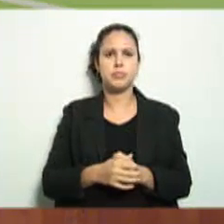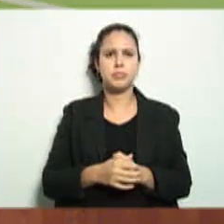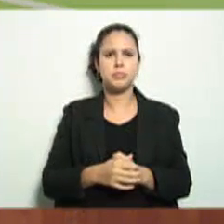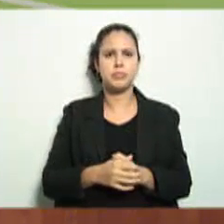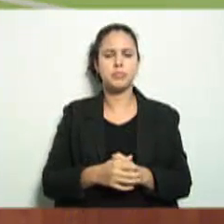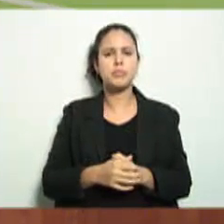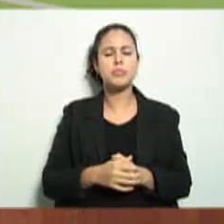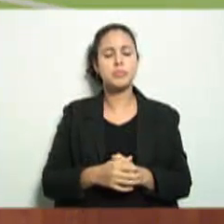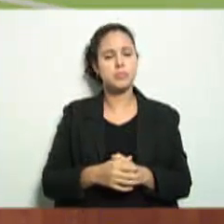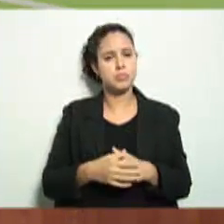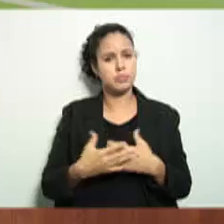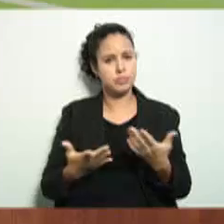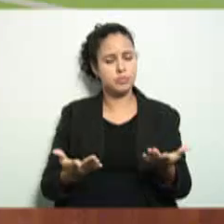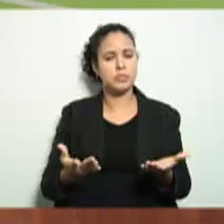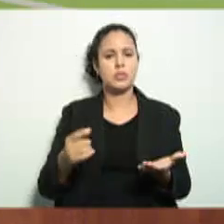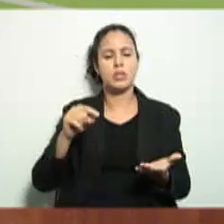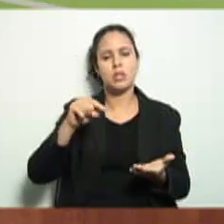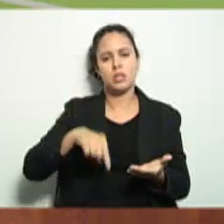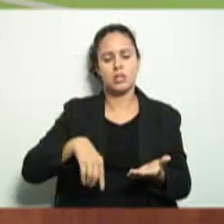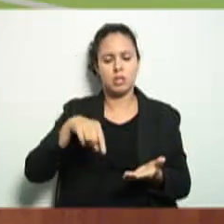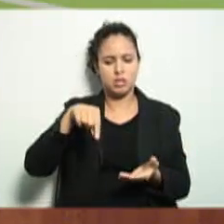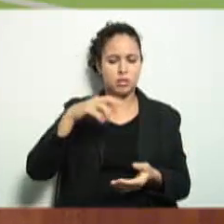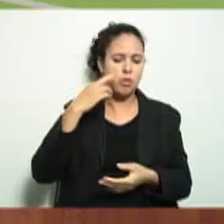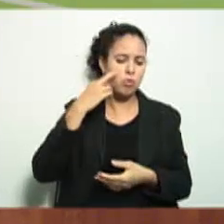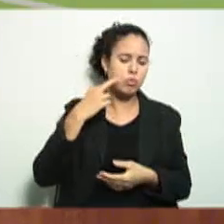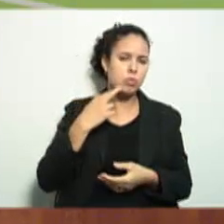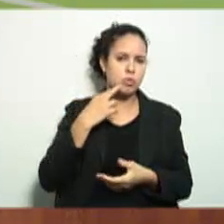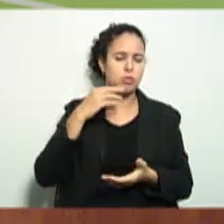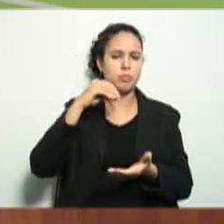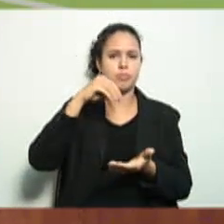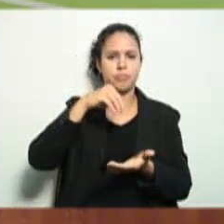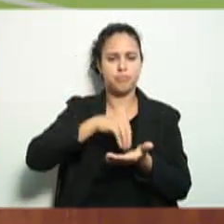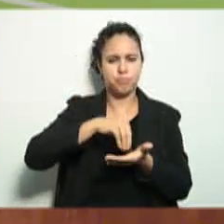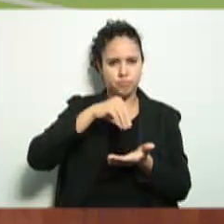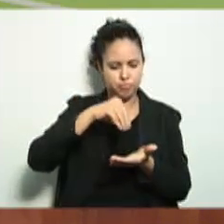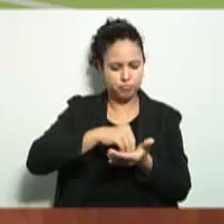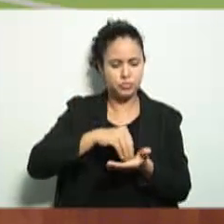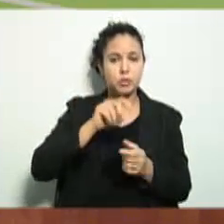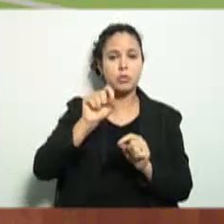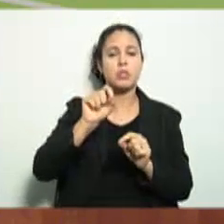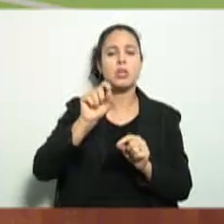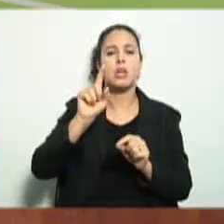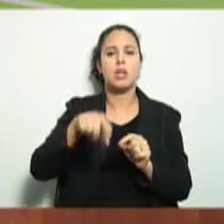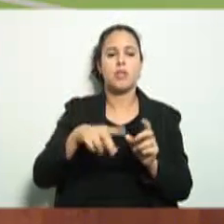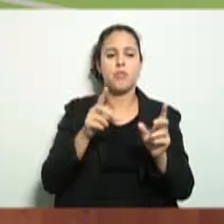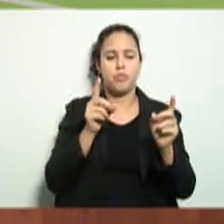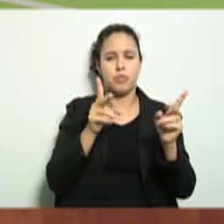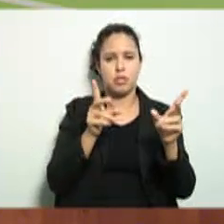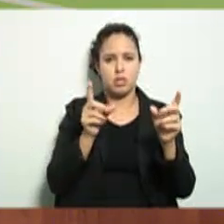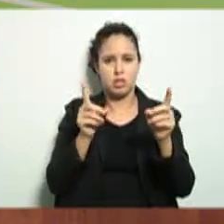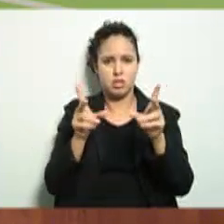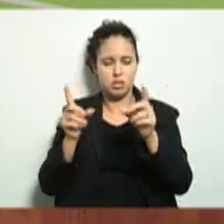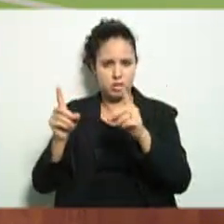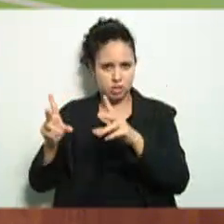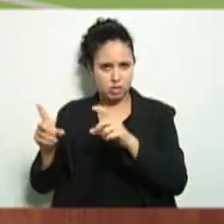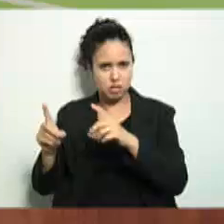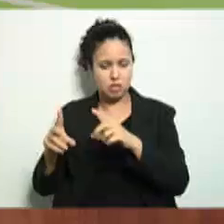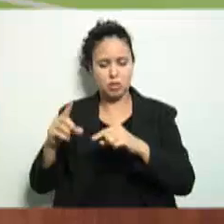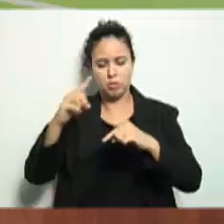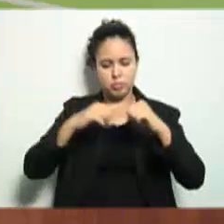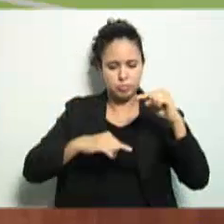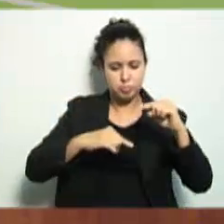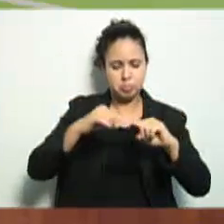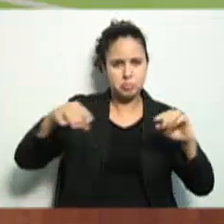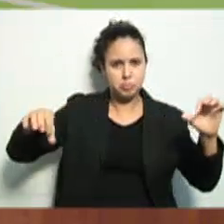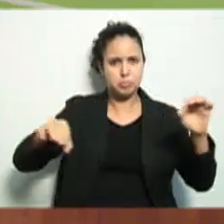Um dos prejuízos ainda para o nosso estado é que a gente não vende o produto acabado. Por